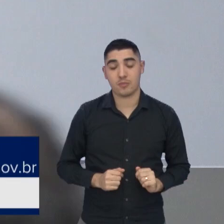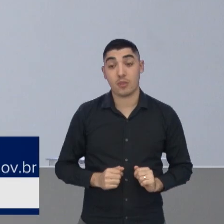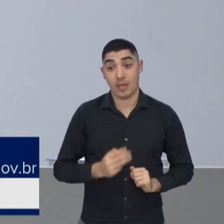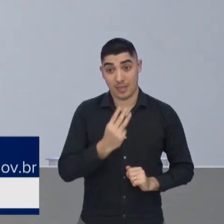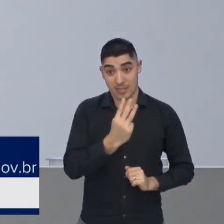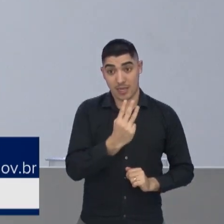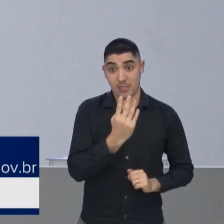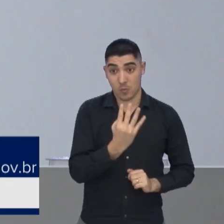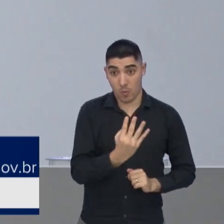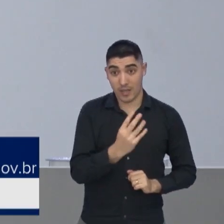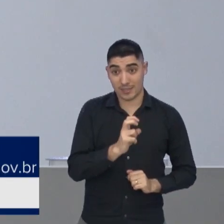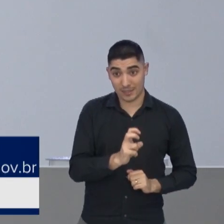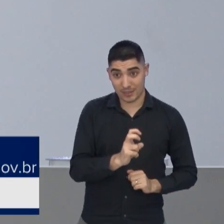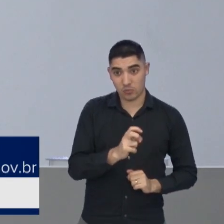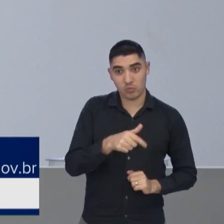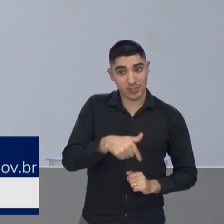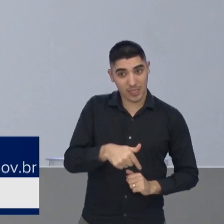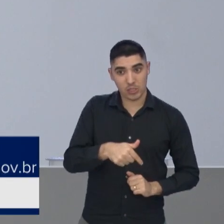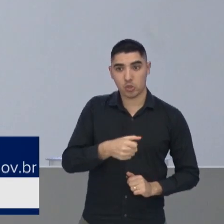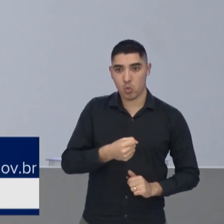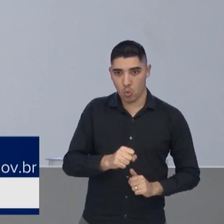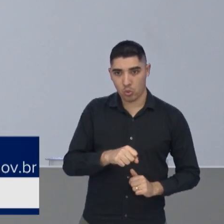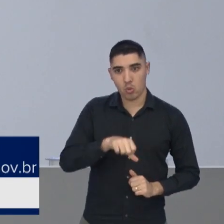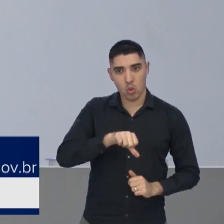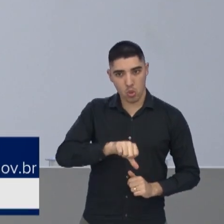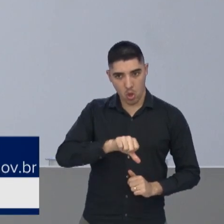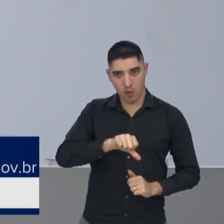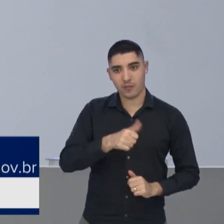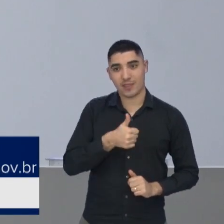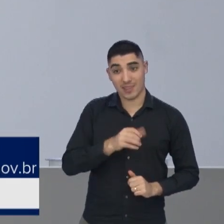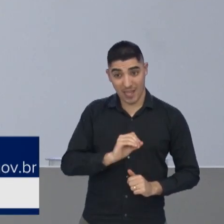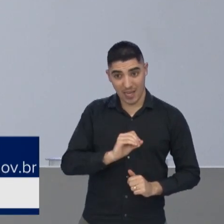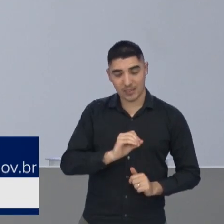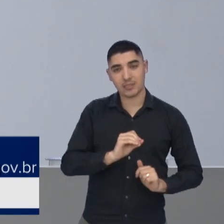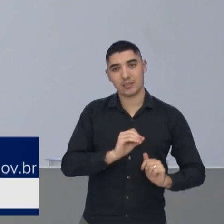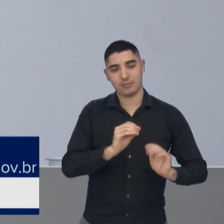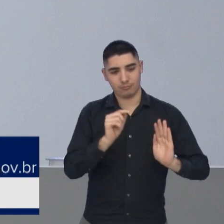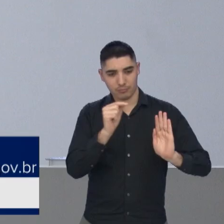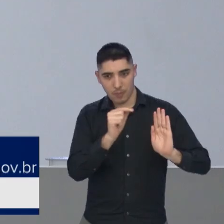3, 4, 5, 7, 8, 9 e 10